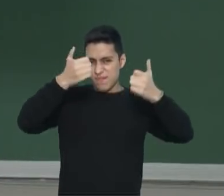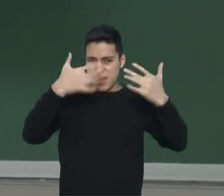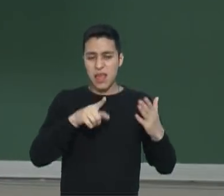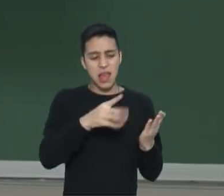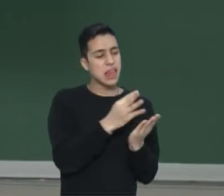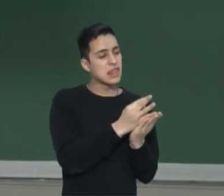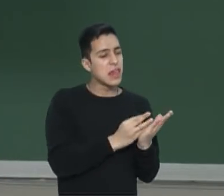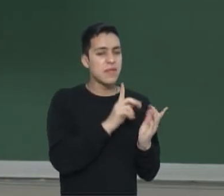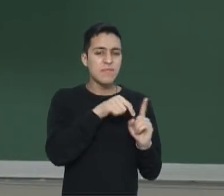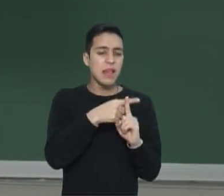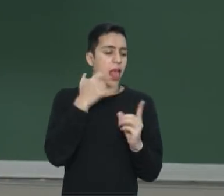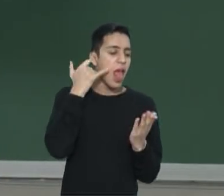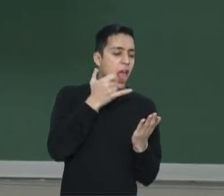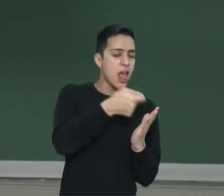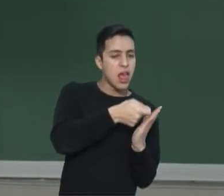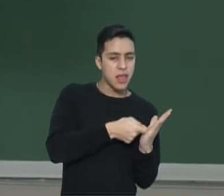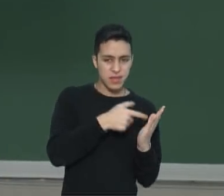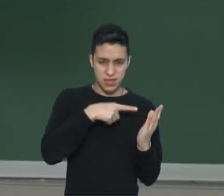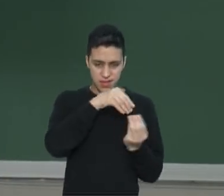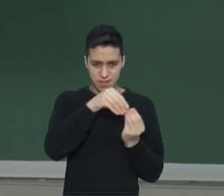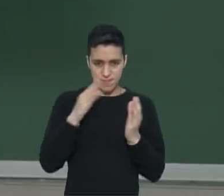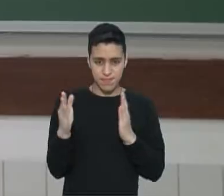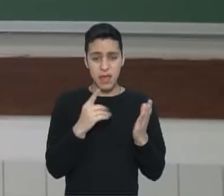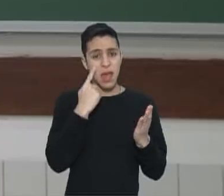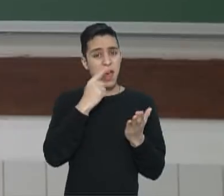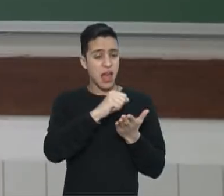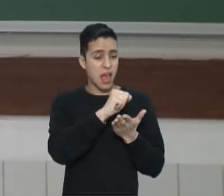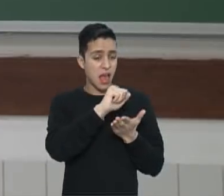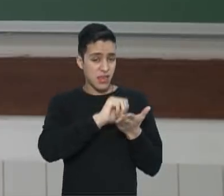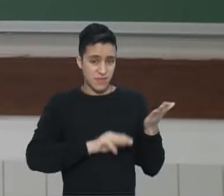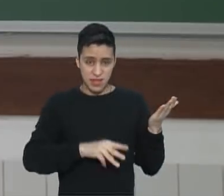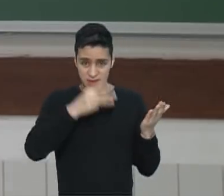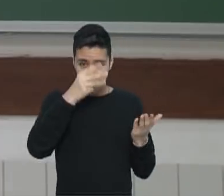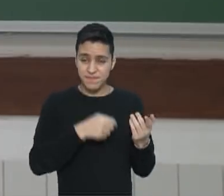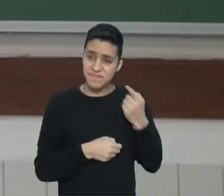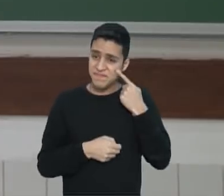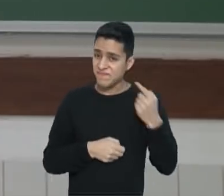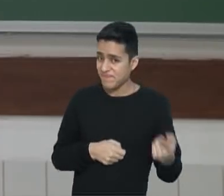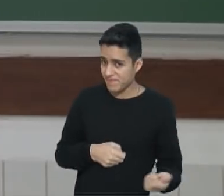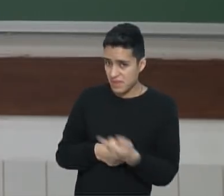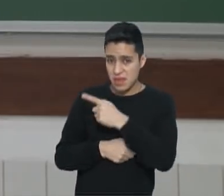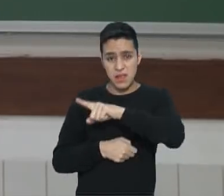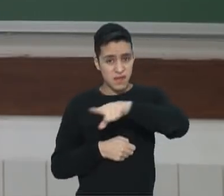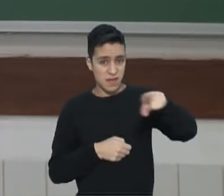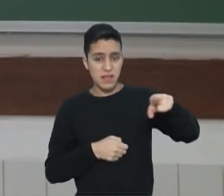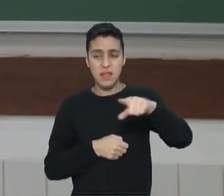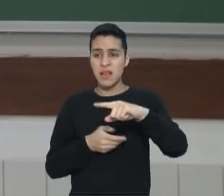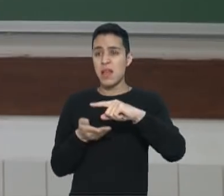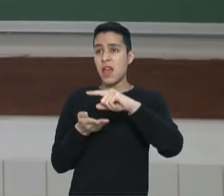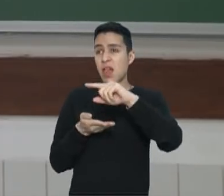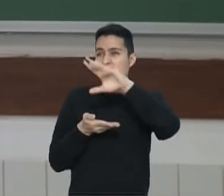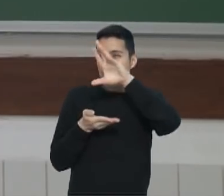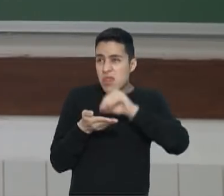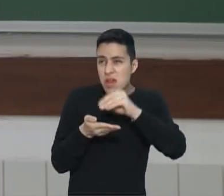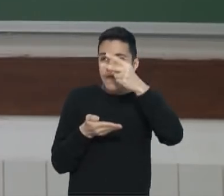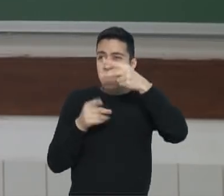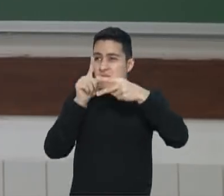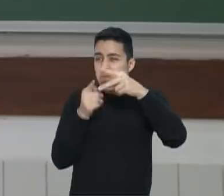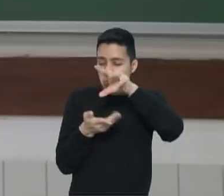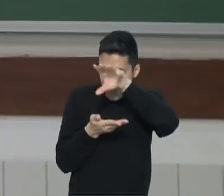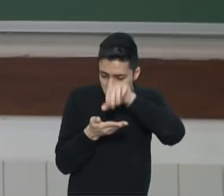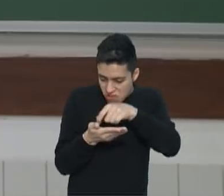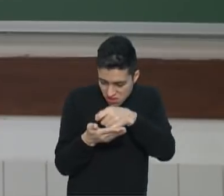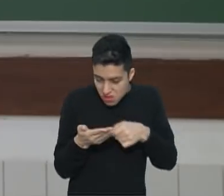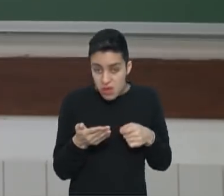textos e relatos. A atividade 3. A atividade 3 consiste no quê? Você vai copiar as duas questõezinhas no caderno.